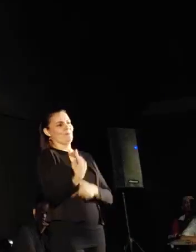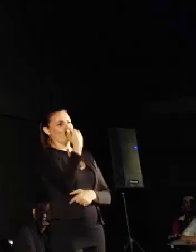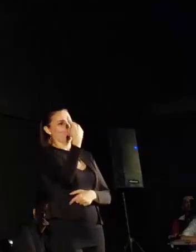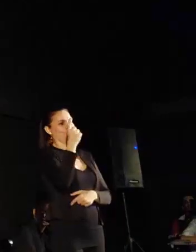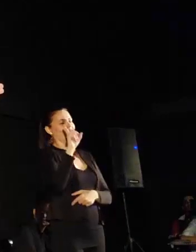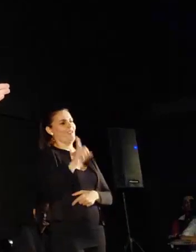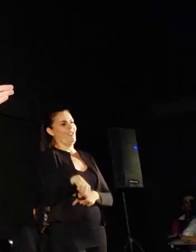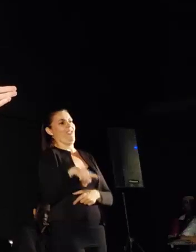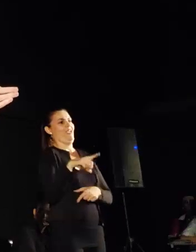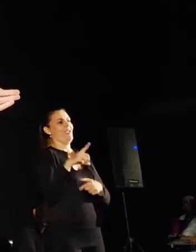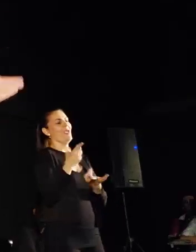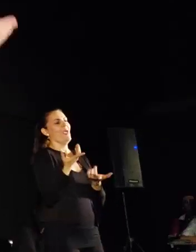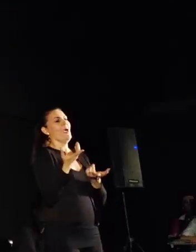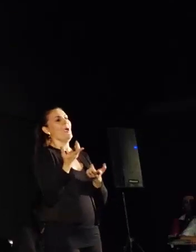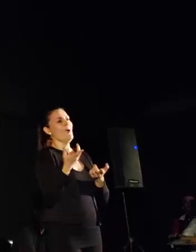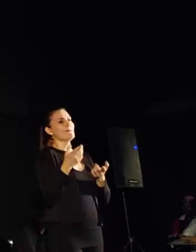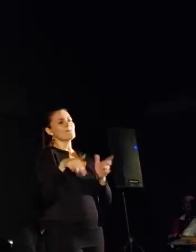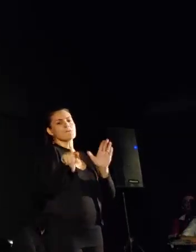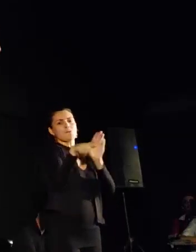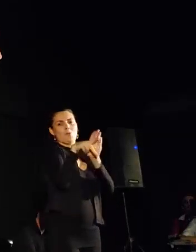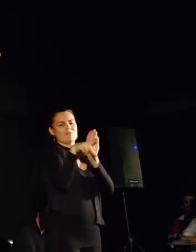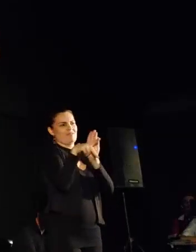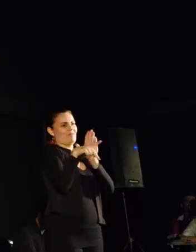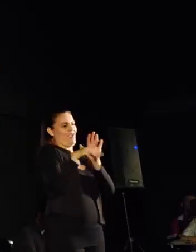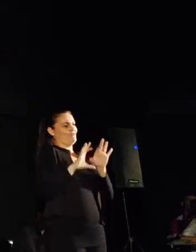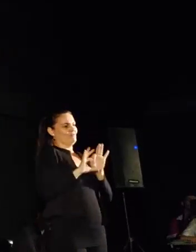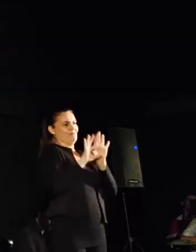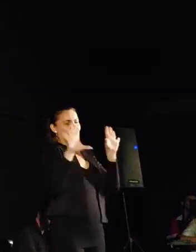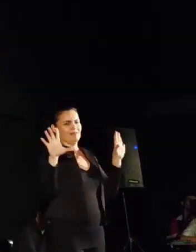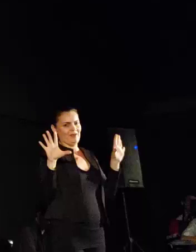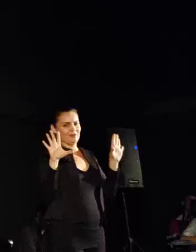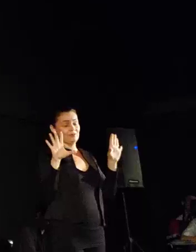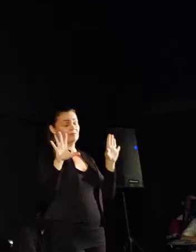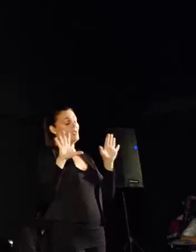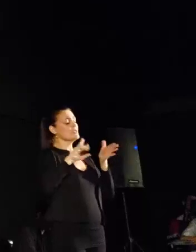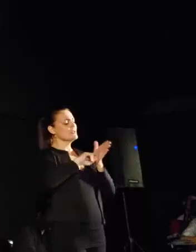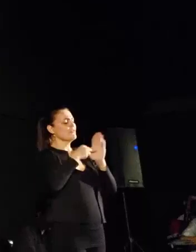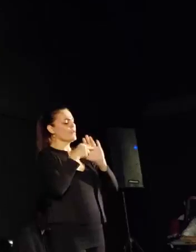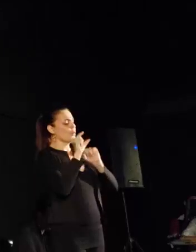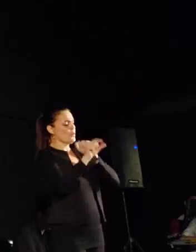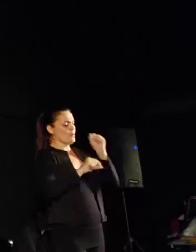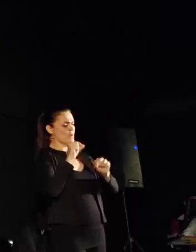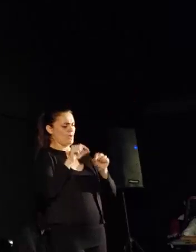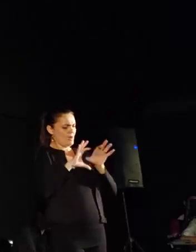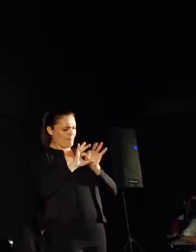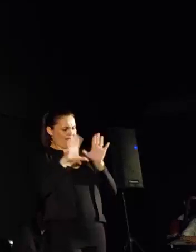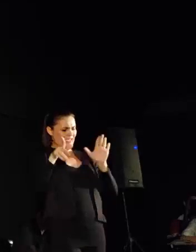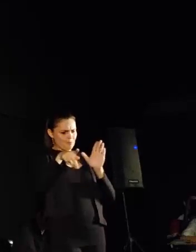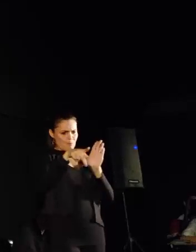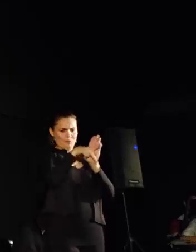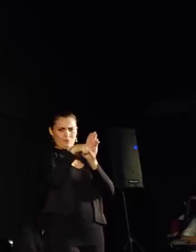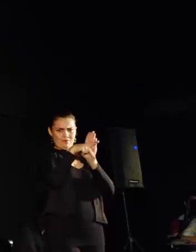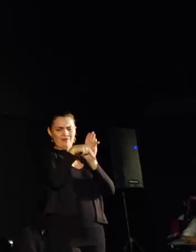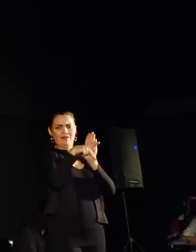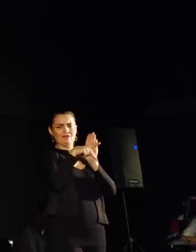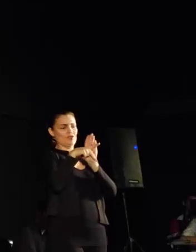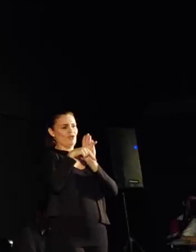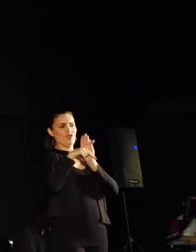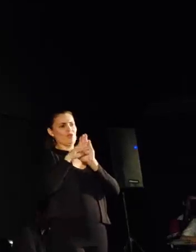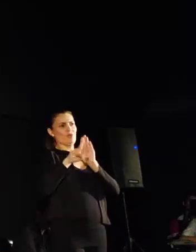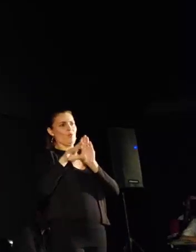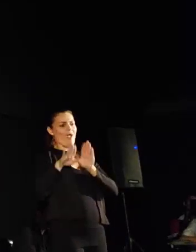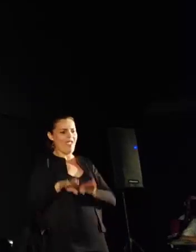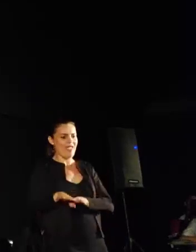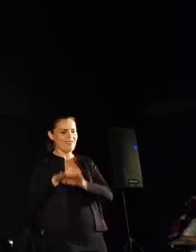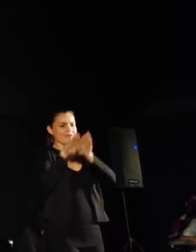que ela significa. Significa várias coisas. E uma delas é liberdade de propriedade, nunca liberdade de propriedade para todo mundo.